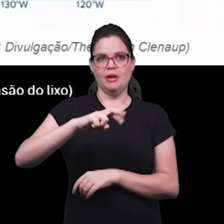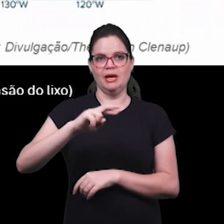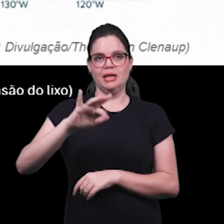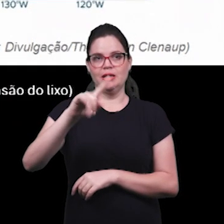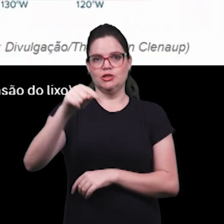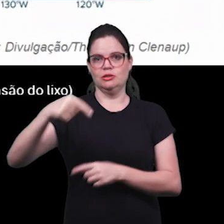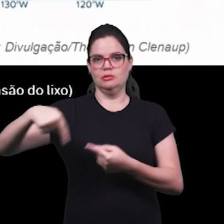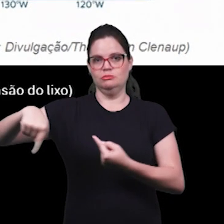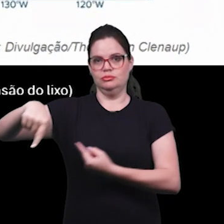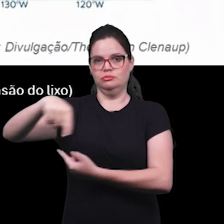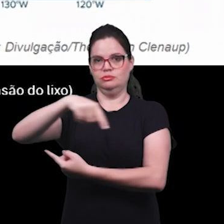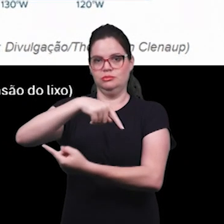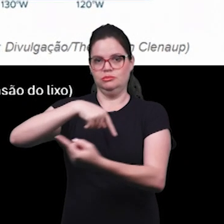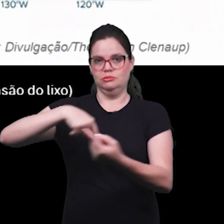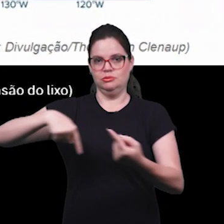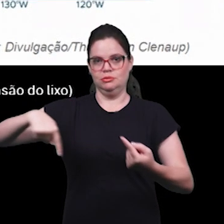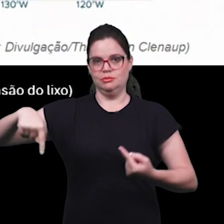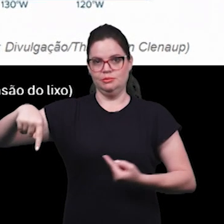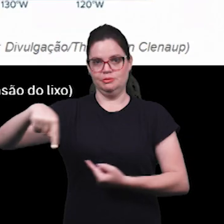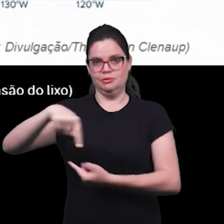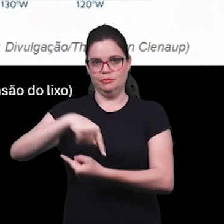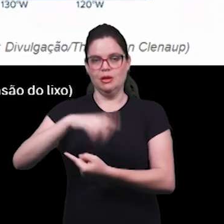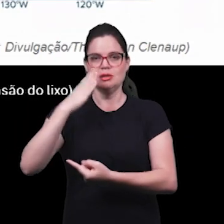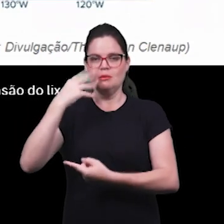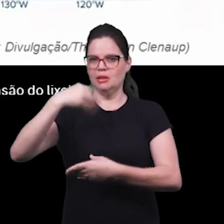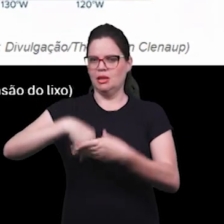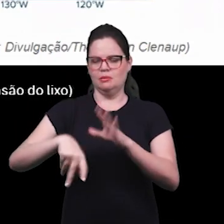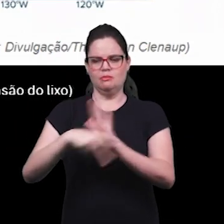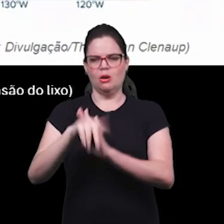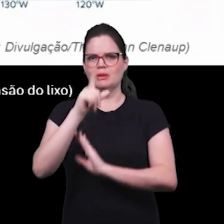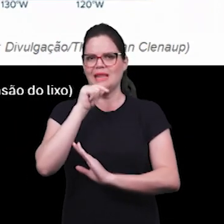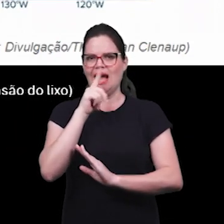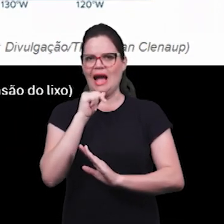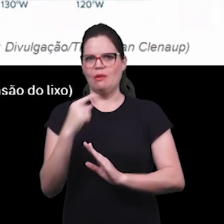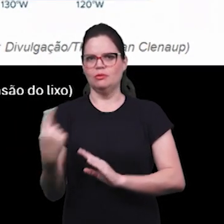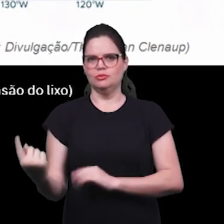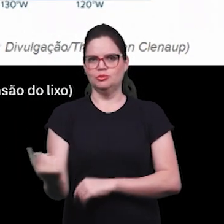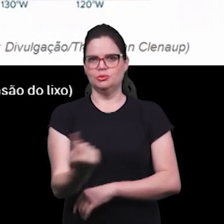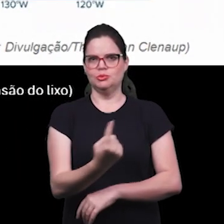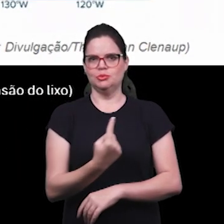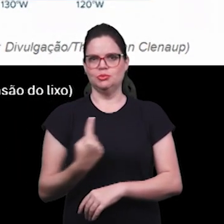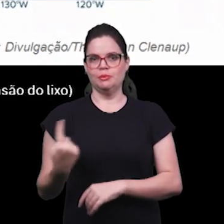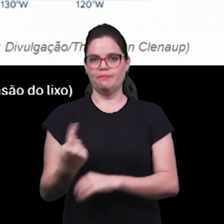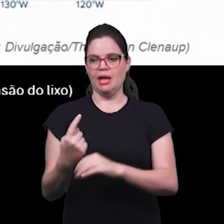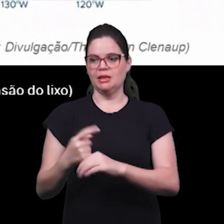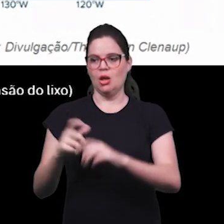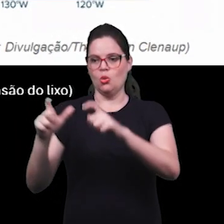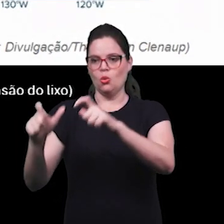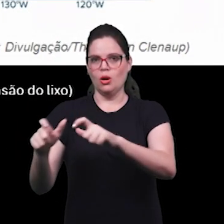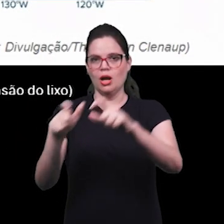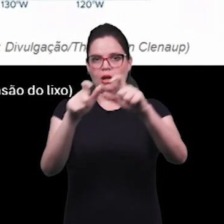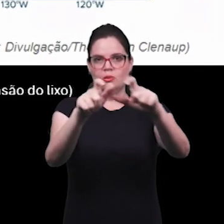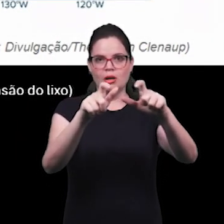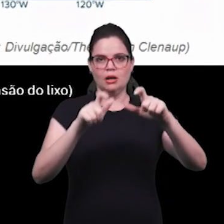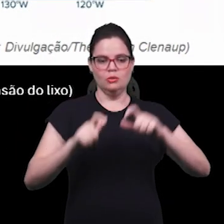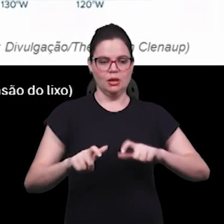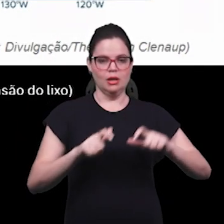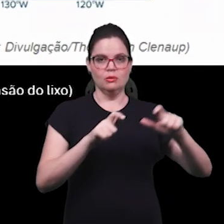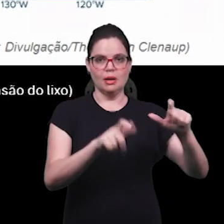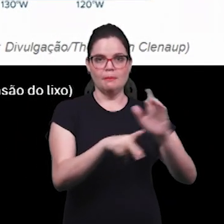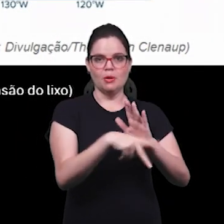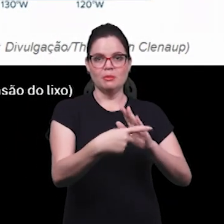prendendo essas grandes quantidades de plástico em regiões específicas do oceano. Nós estamos vendo aqui nos